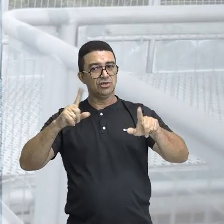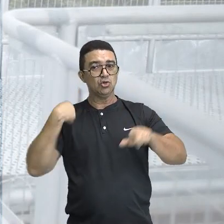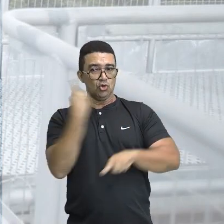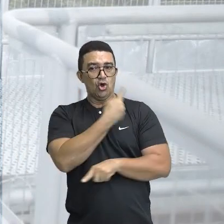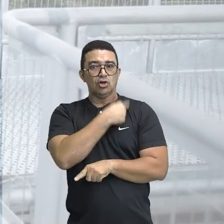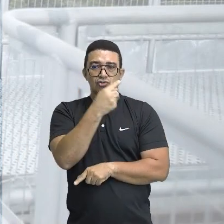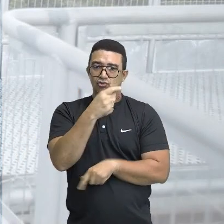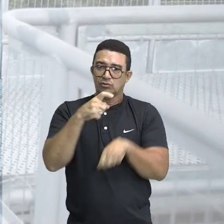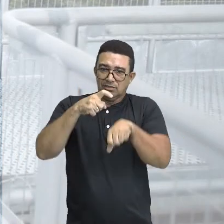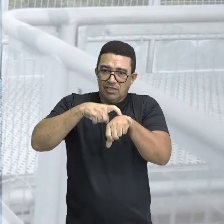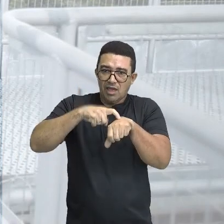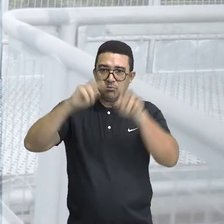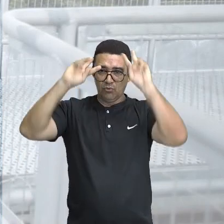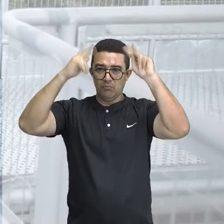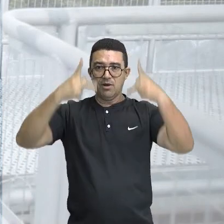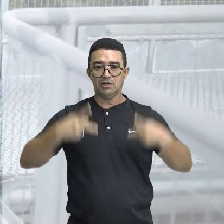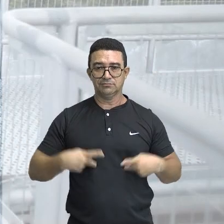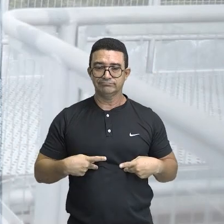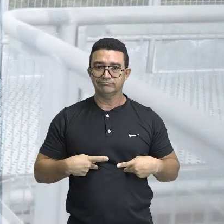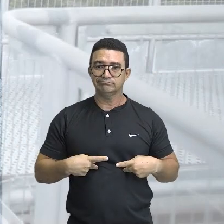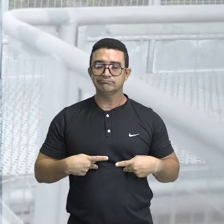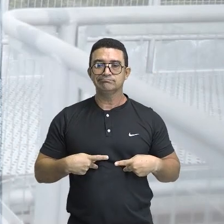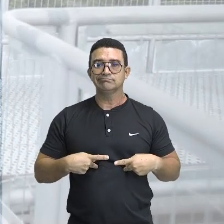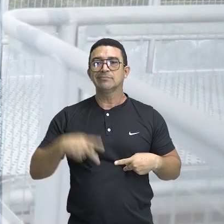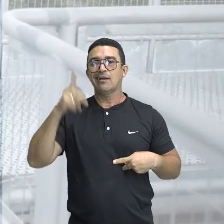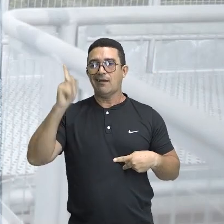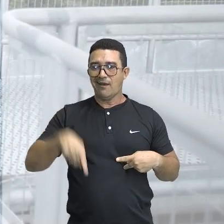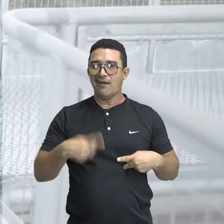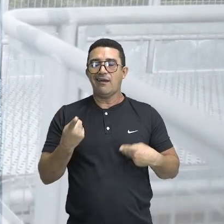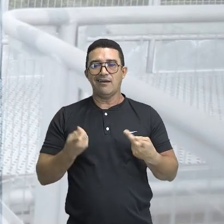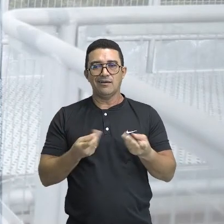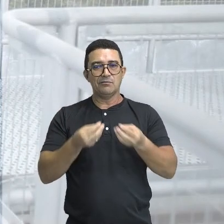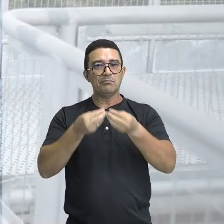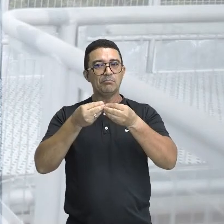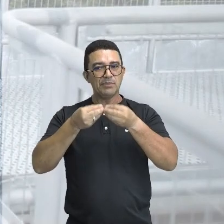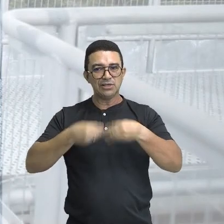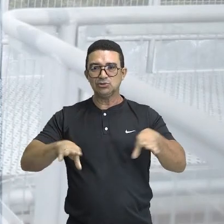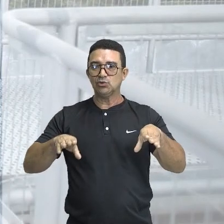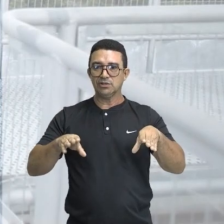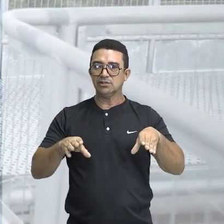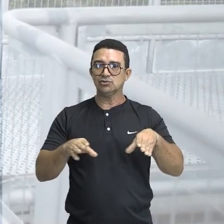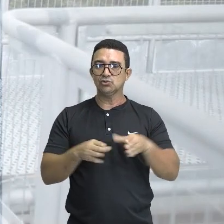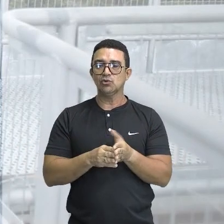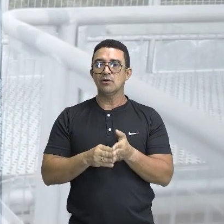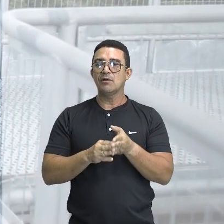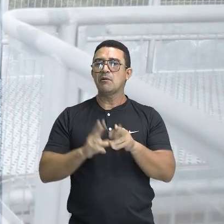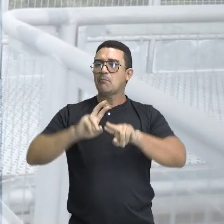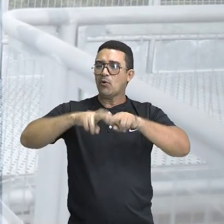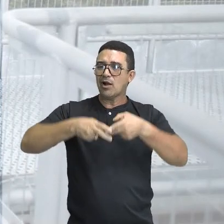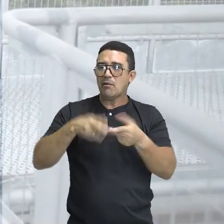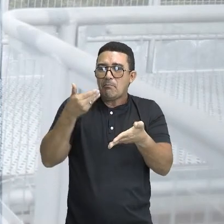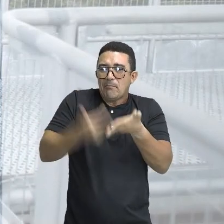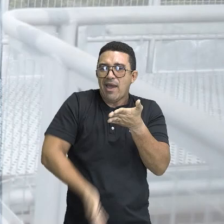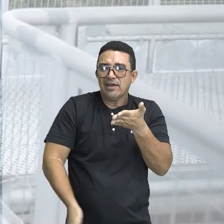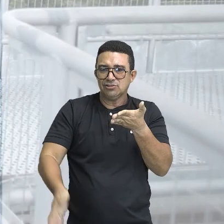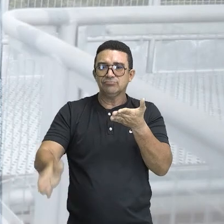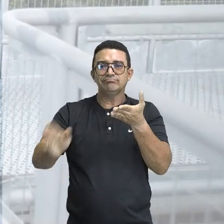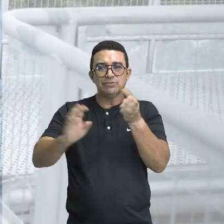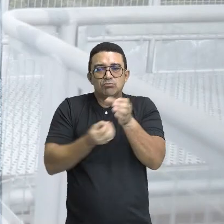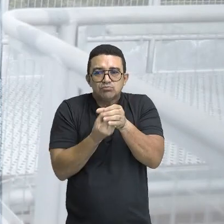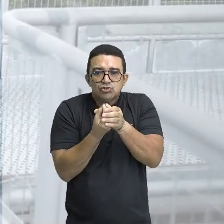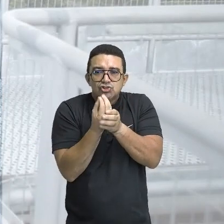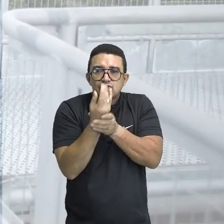isso, gente, realmente representa uma perda irreparável de biodiversidade, principalmente aqui na